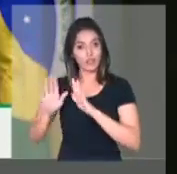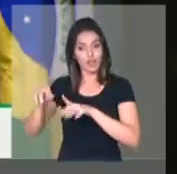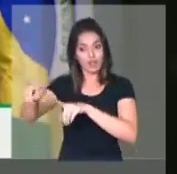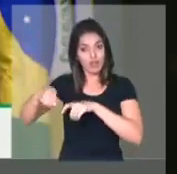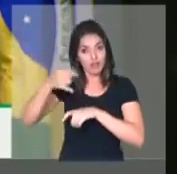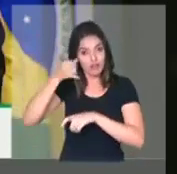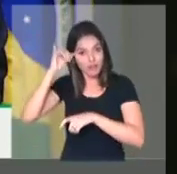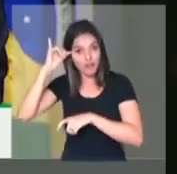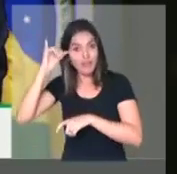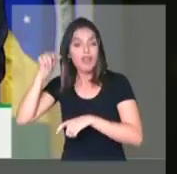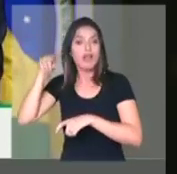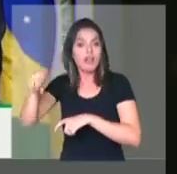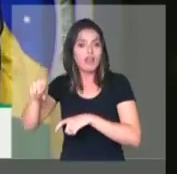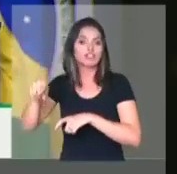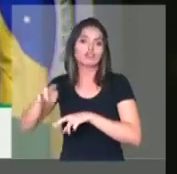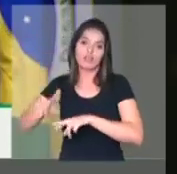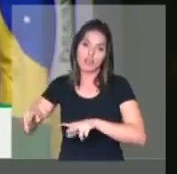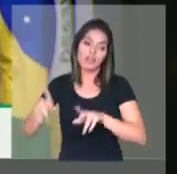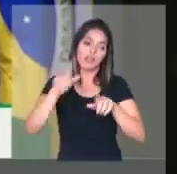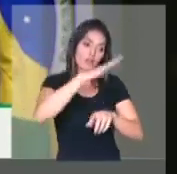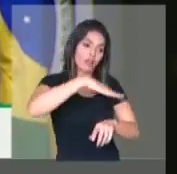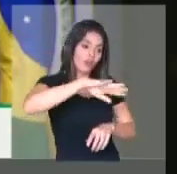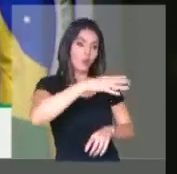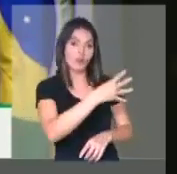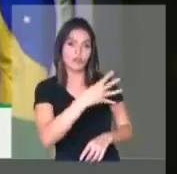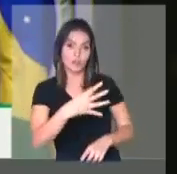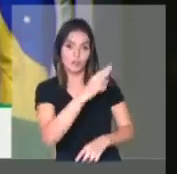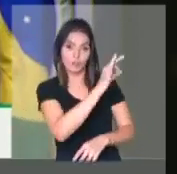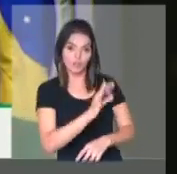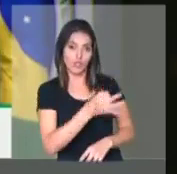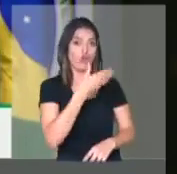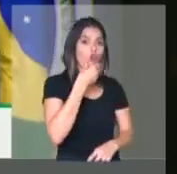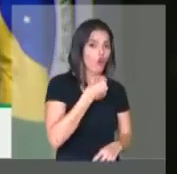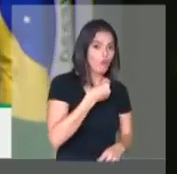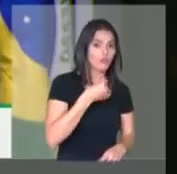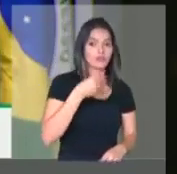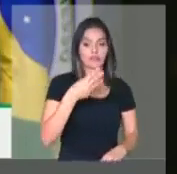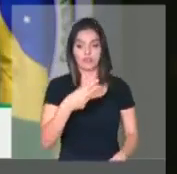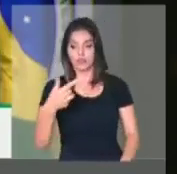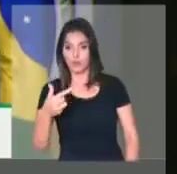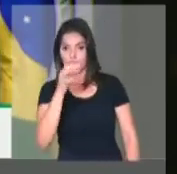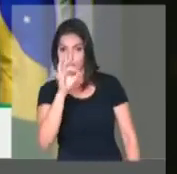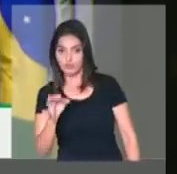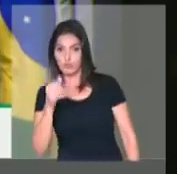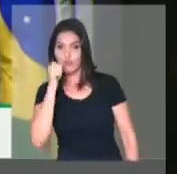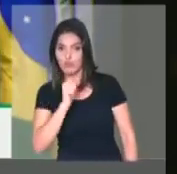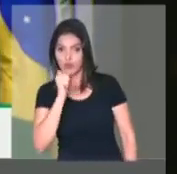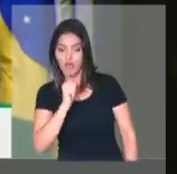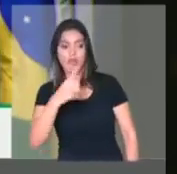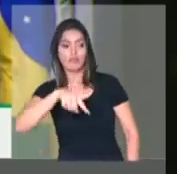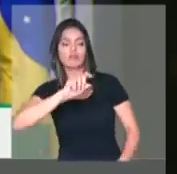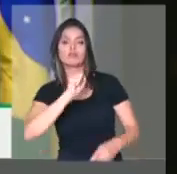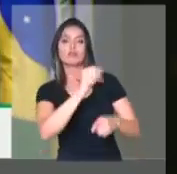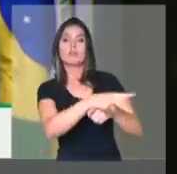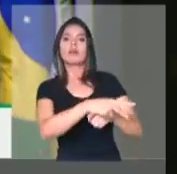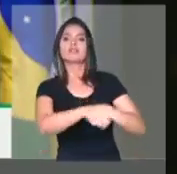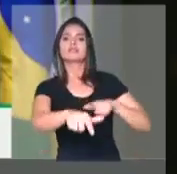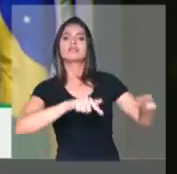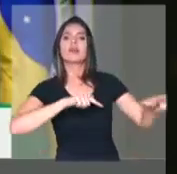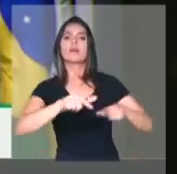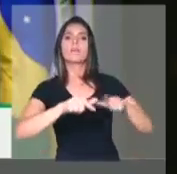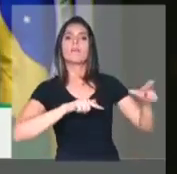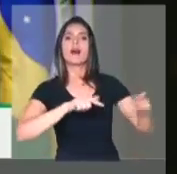44% dos homens e 32% das mulheres se iniciam no mercado de